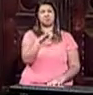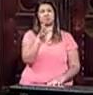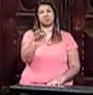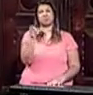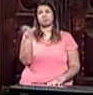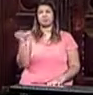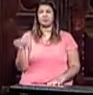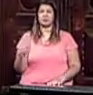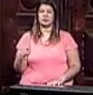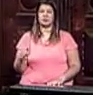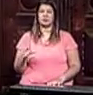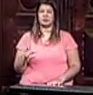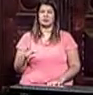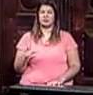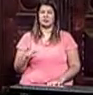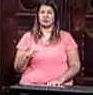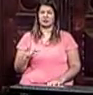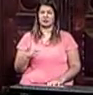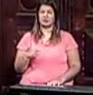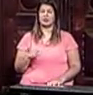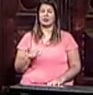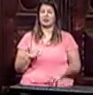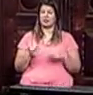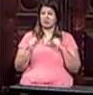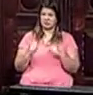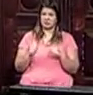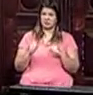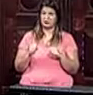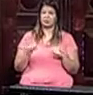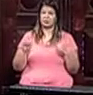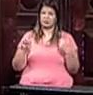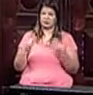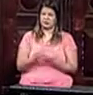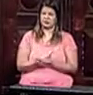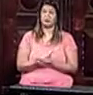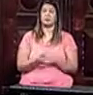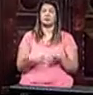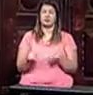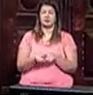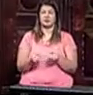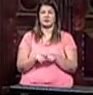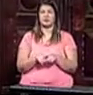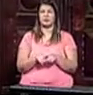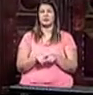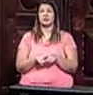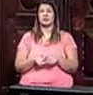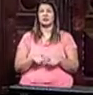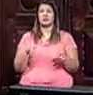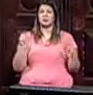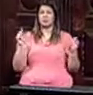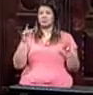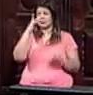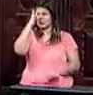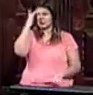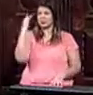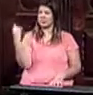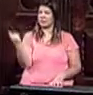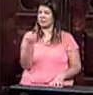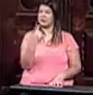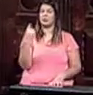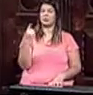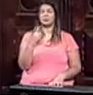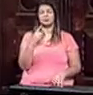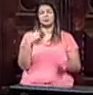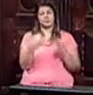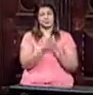Marta Rocha, possivelmente está acontecendo também com a senhora, as pessoas me dizem assim: